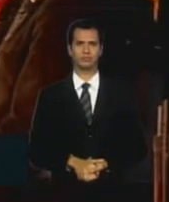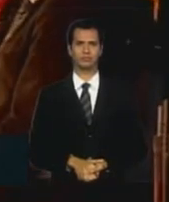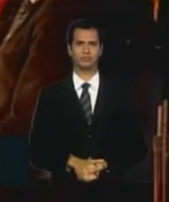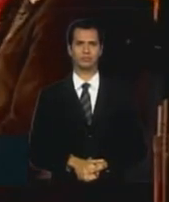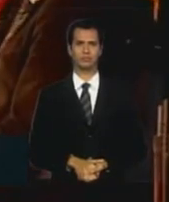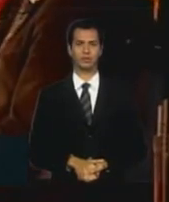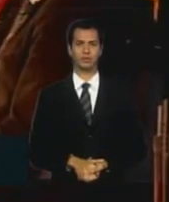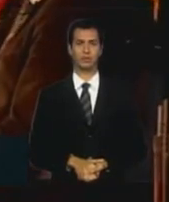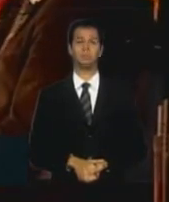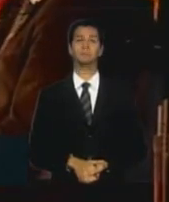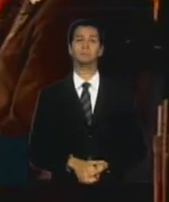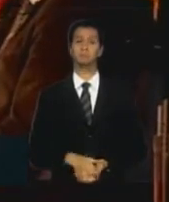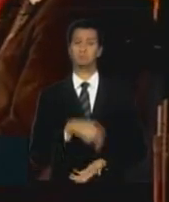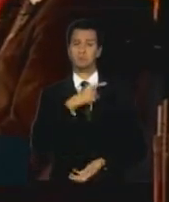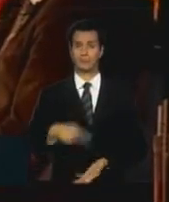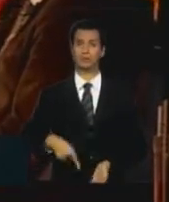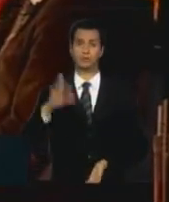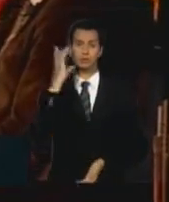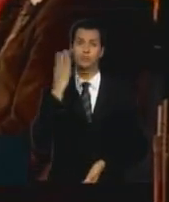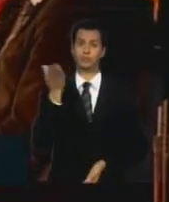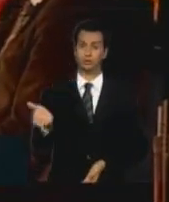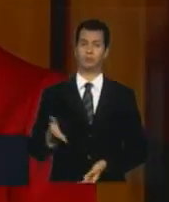A senhora, na verdade,